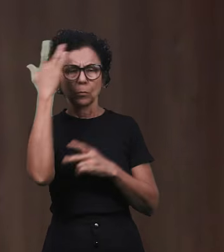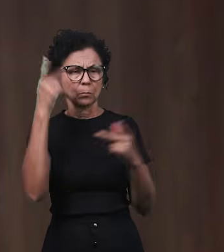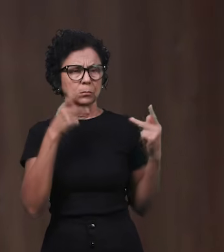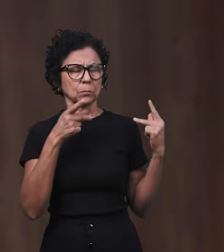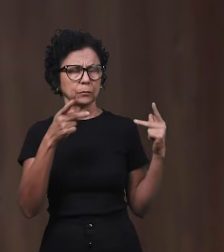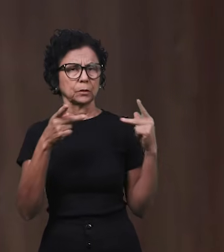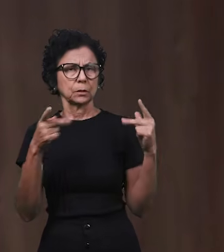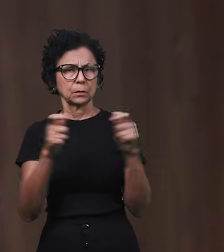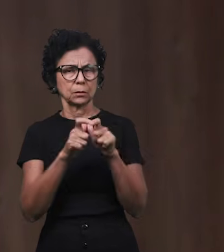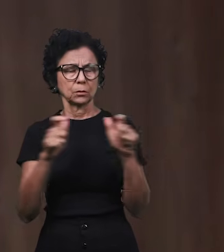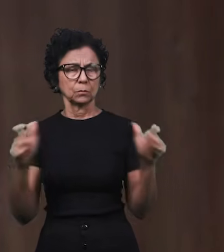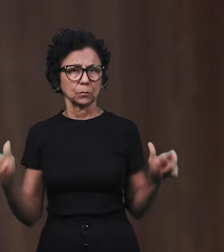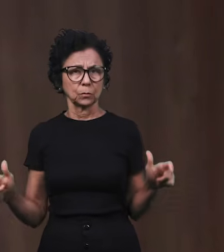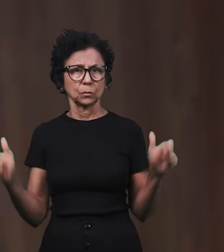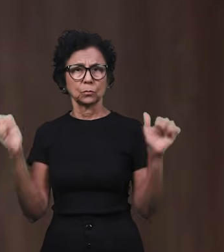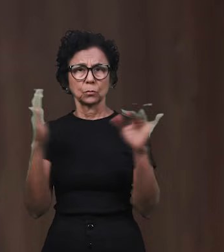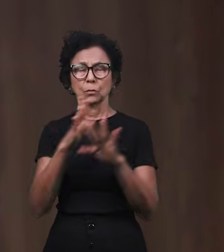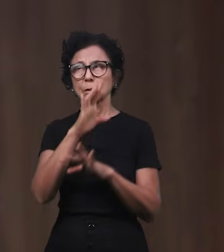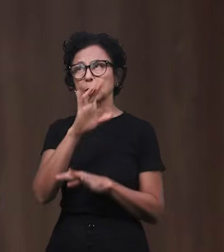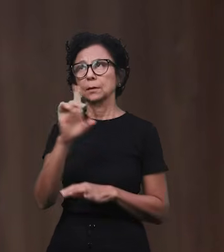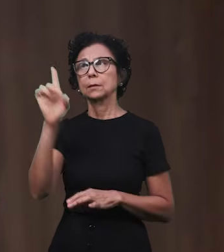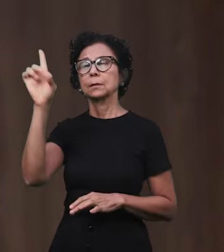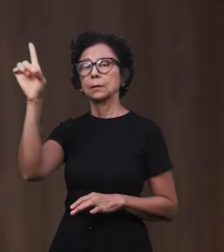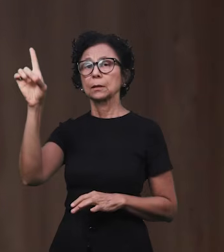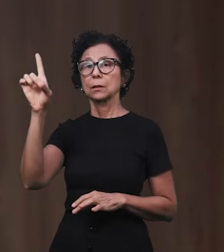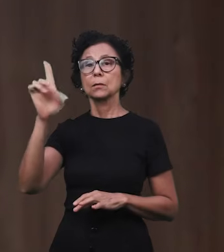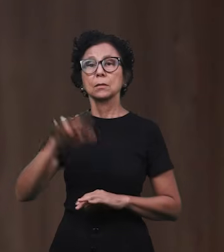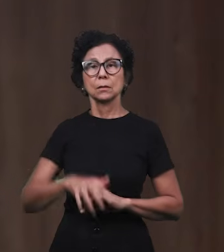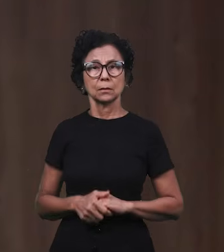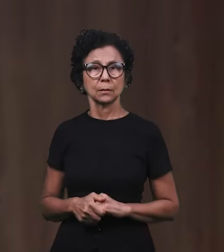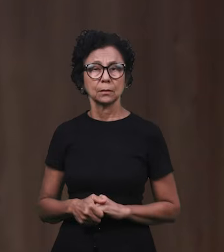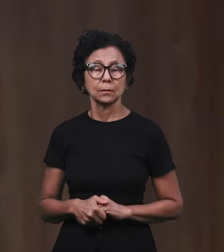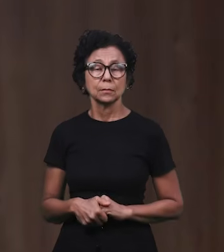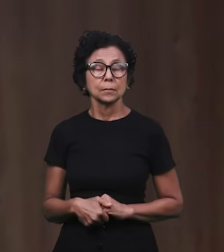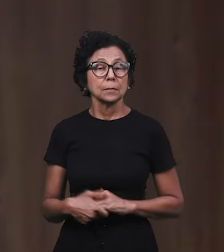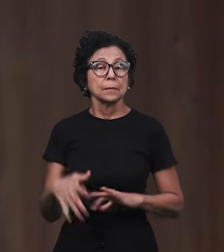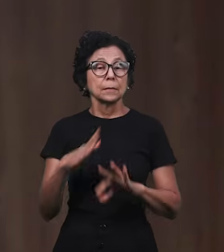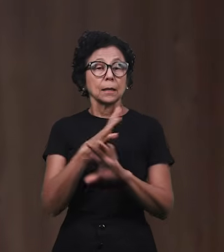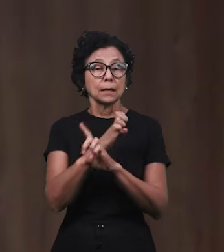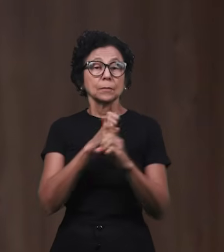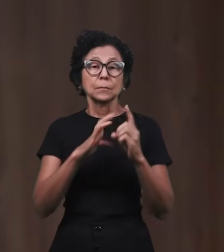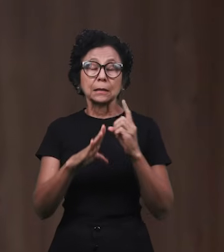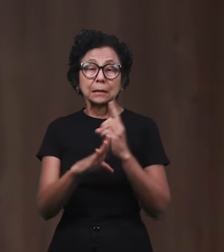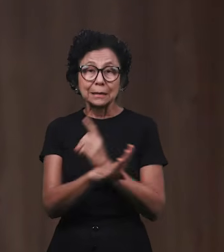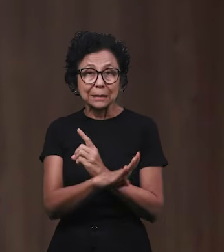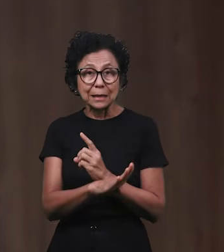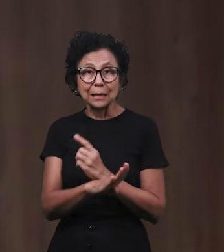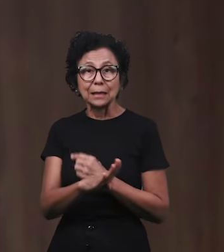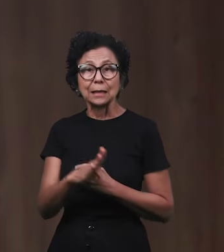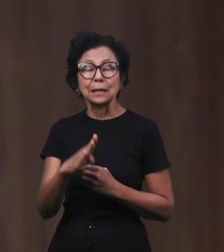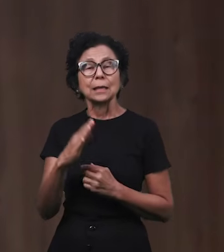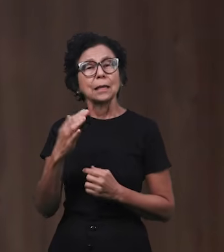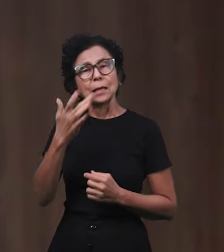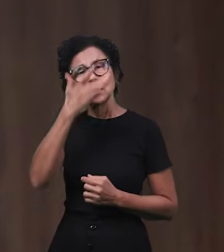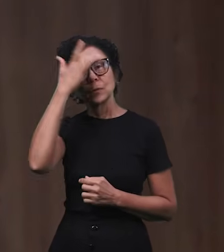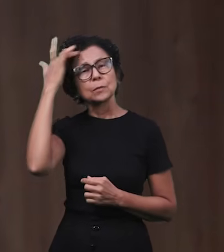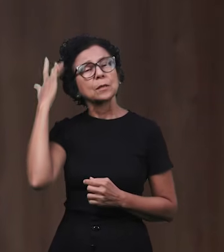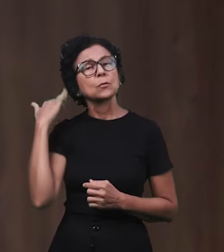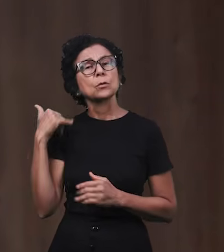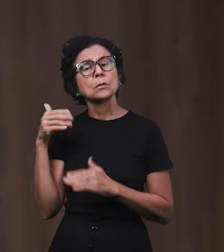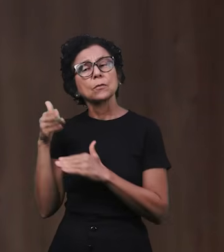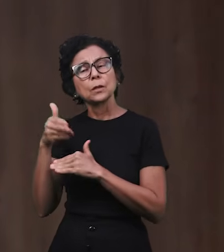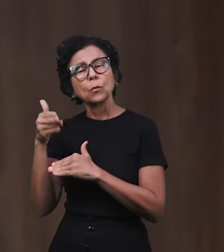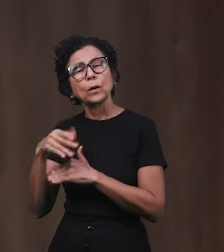para honra e glória do nome do Senhor, mas a EBD é da igreja, aquele que é membro, é um momento de ensino da doutrina. Então, um